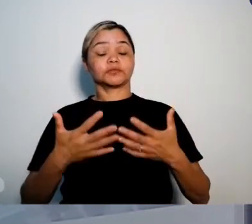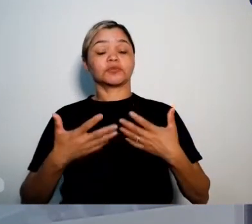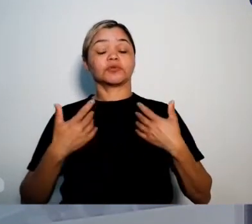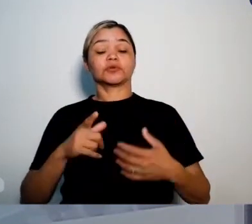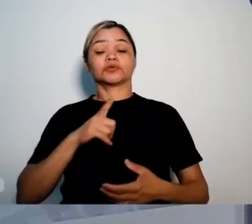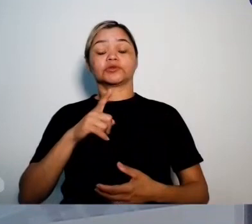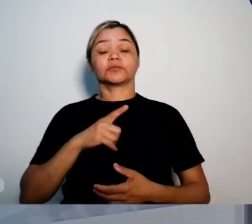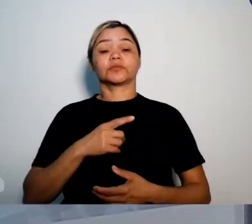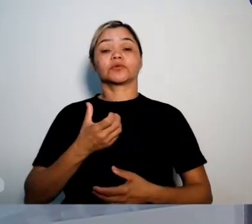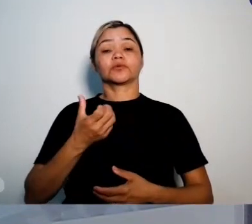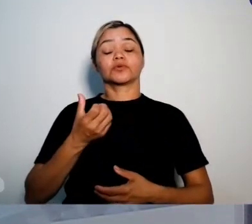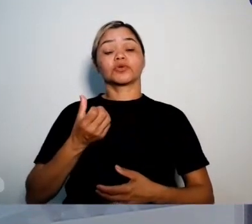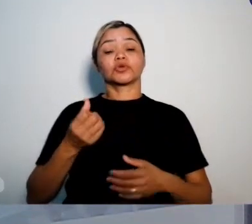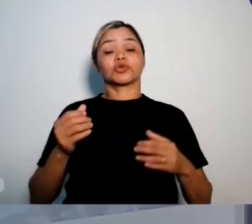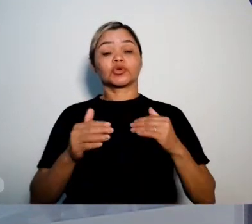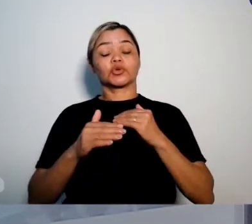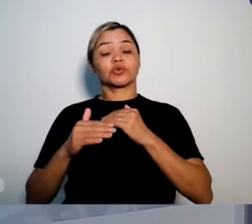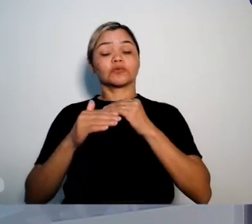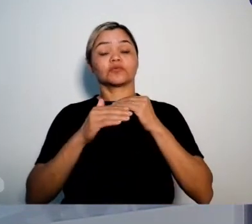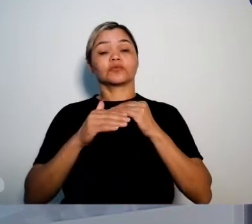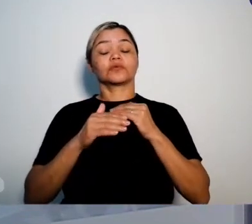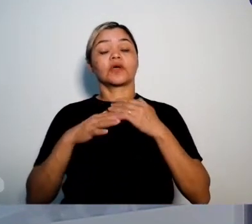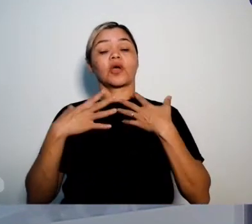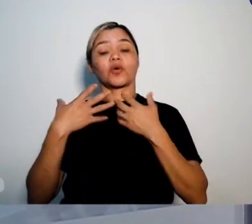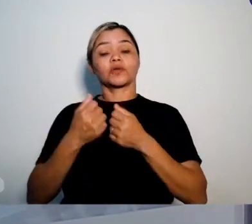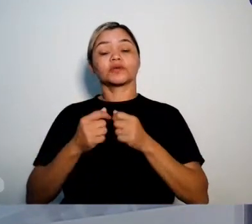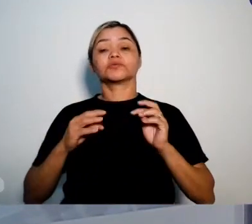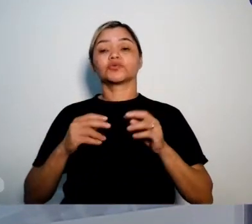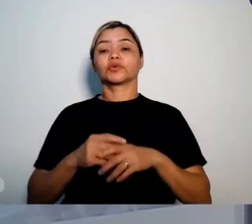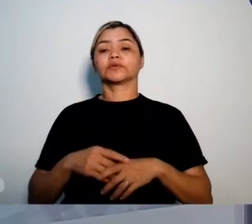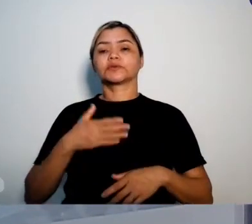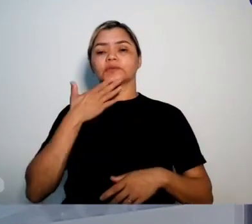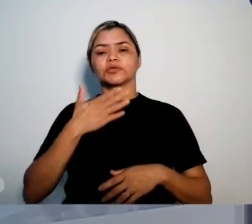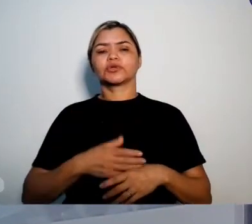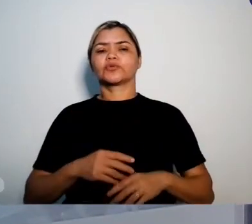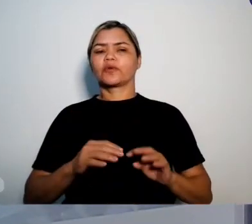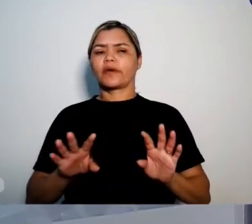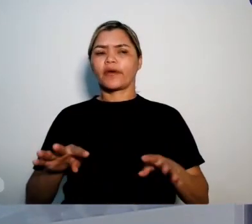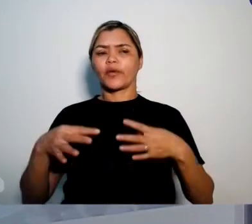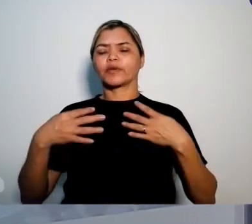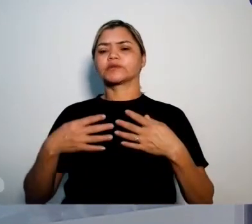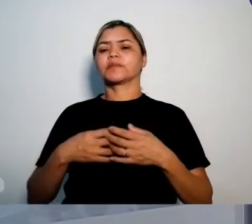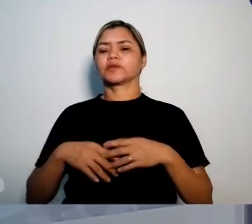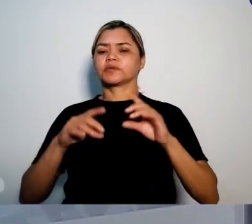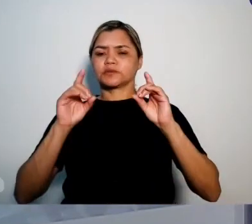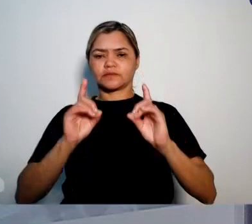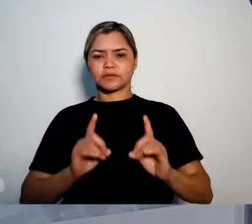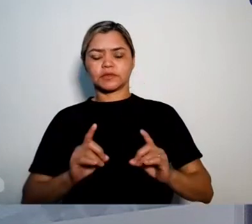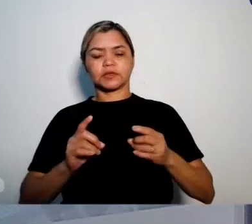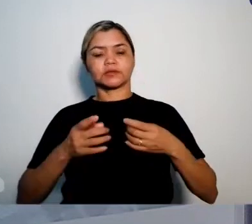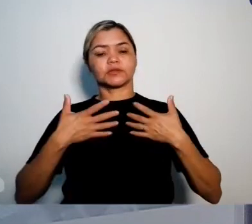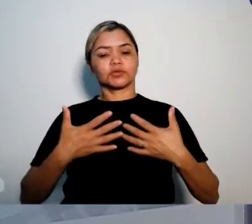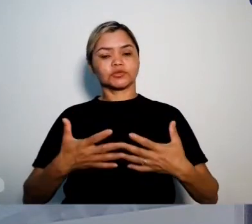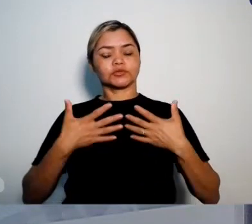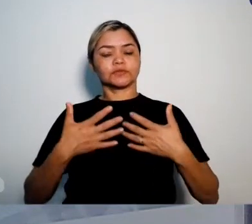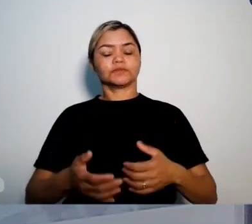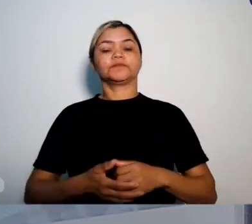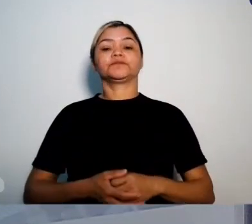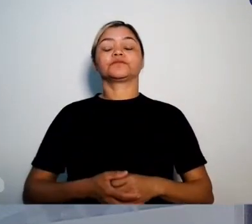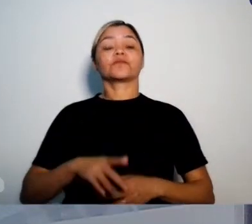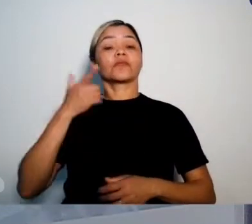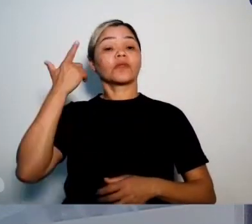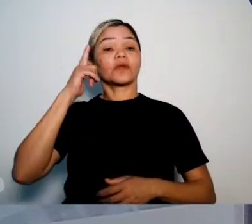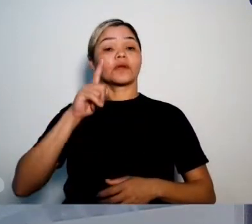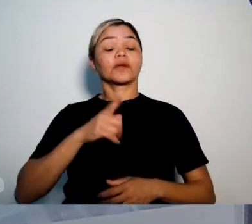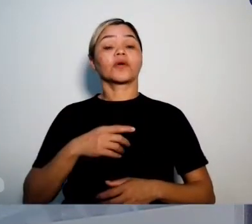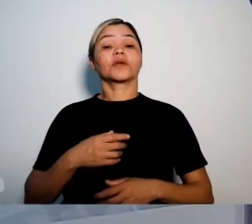censo demográfico acolhesse toda a sua demanda e o reconhecimento dessa deficiência. Estamos conseguindo agora a